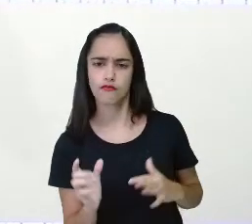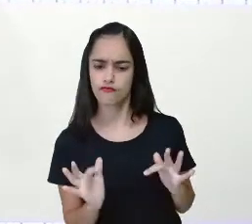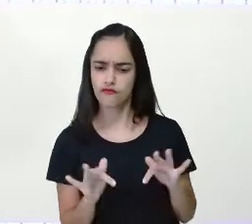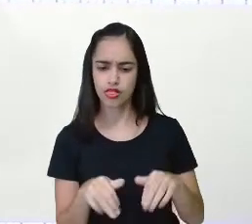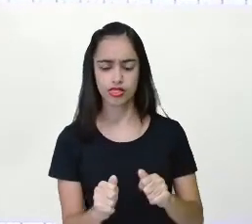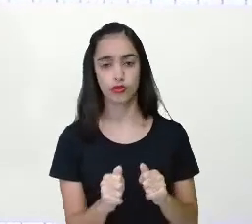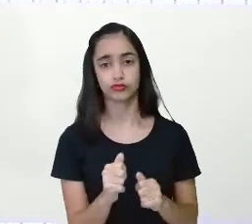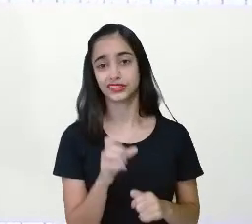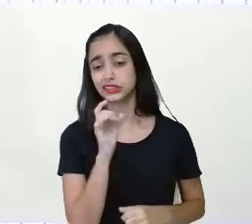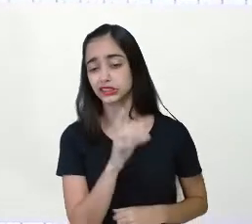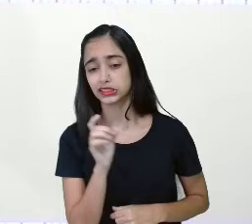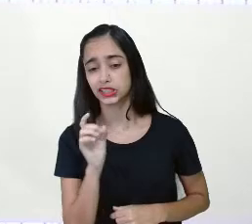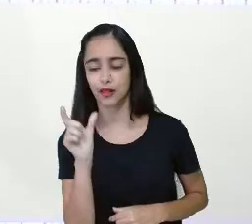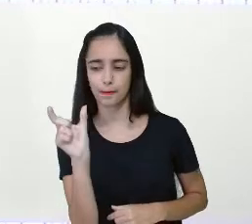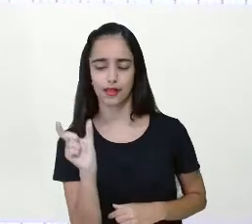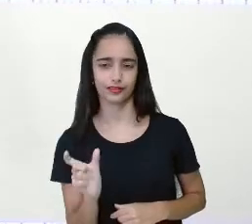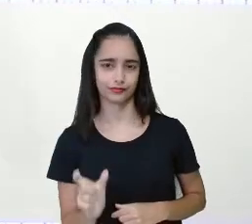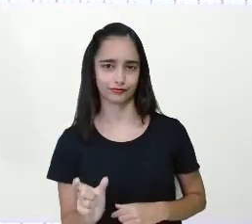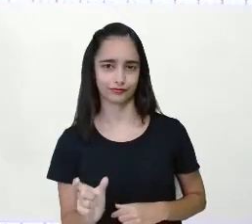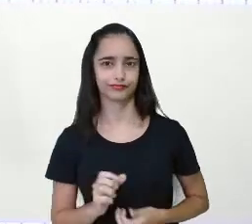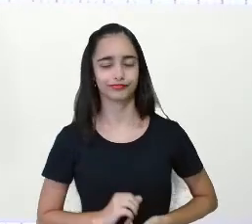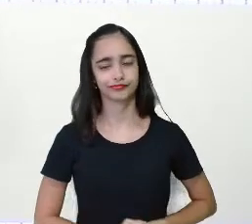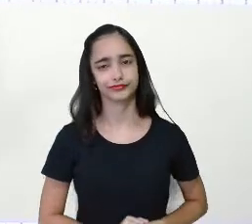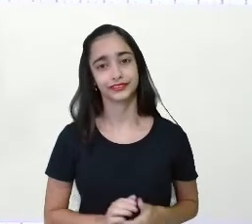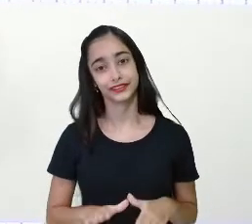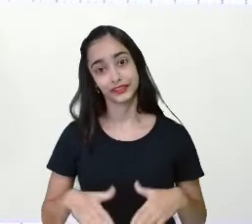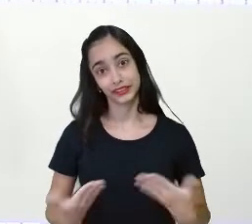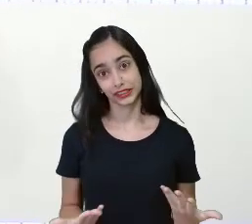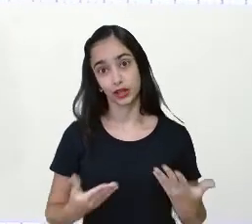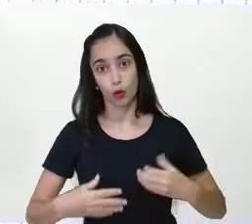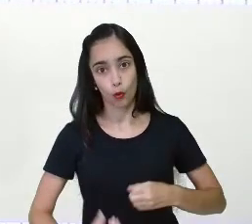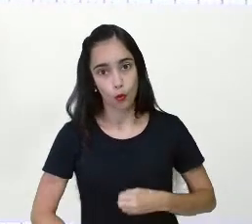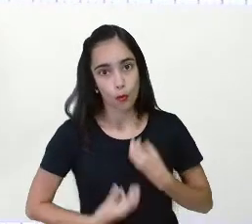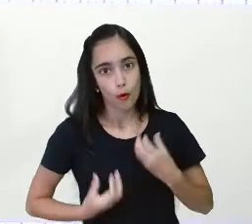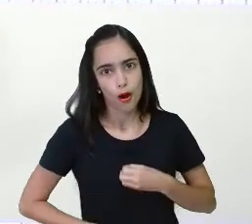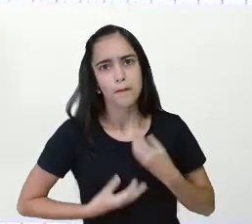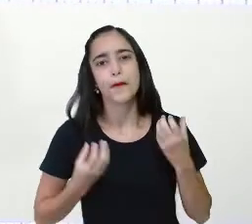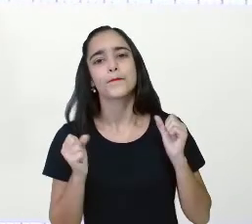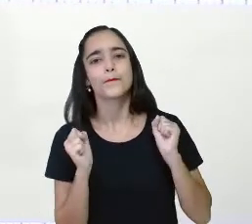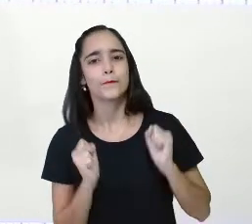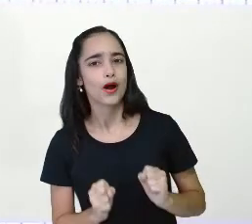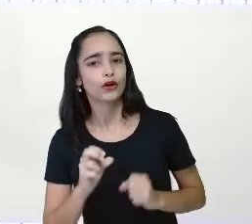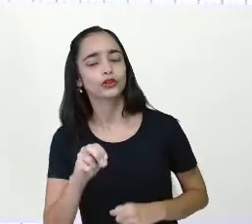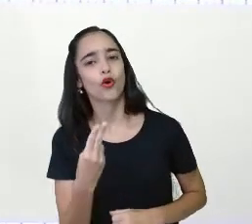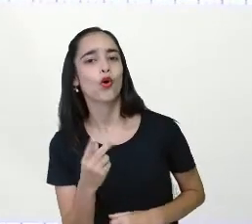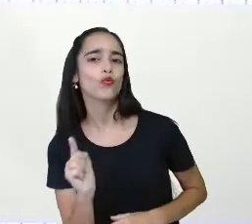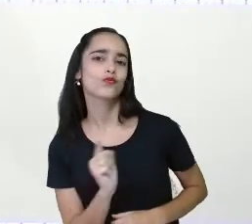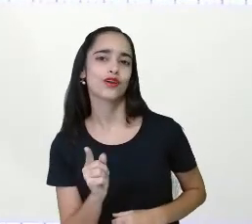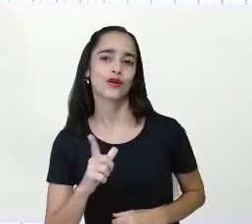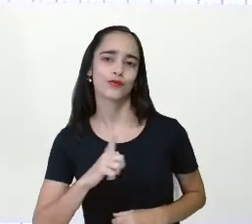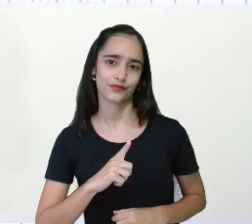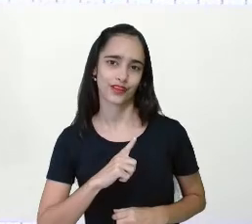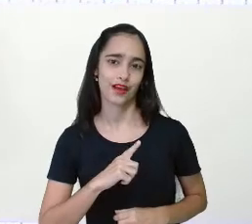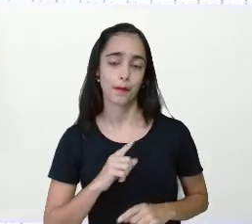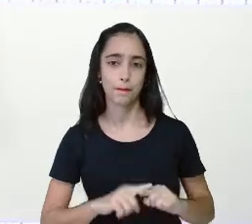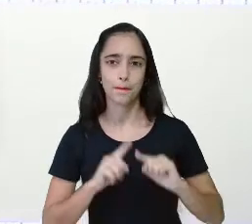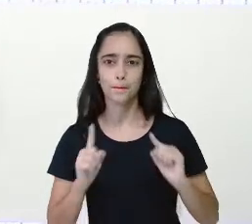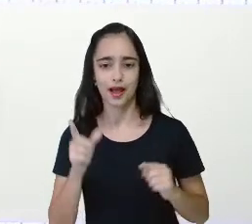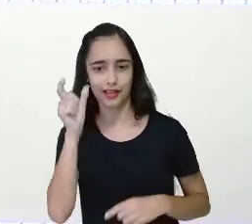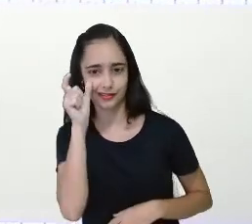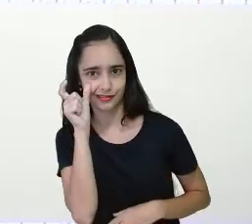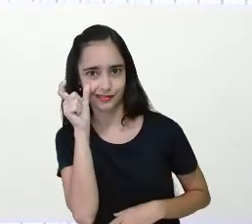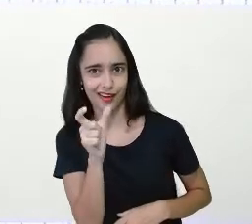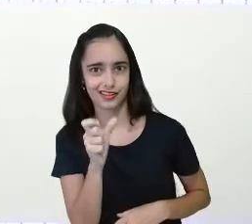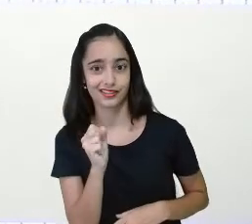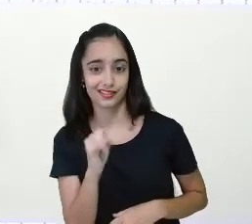no final de cada verso, tá? Então, um poema pode ou não ter rimas, tá? Mas ele é bem interessante